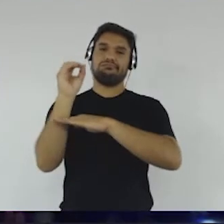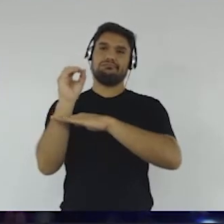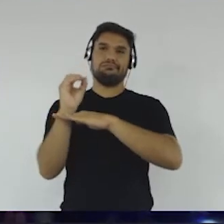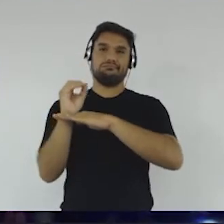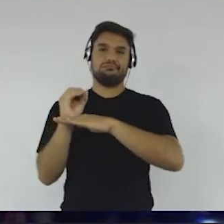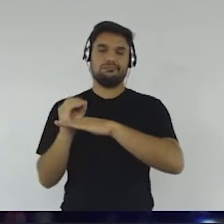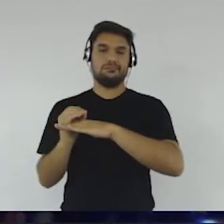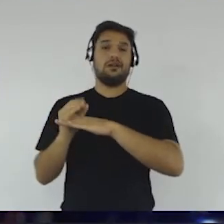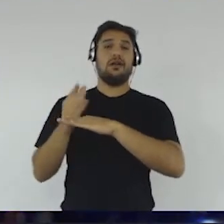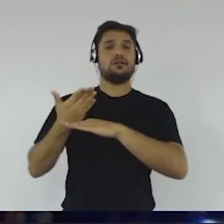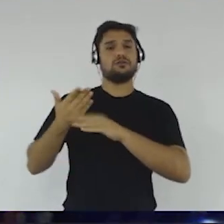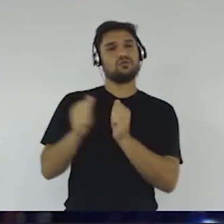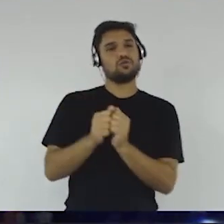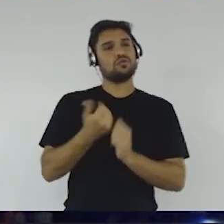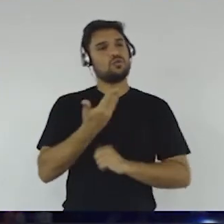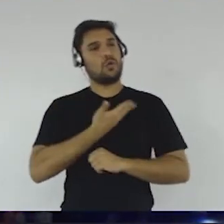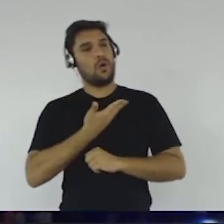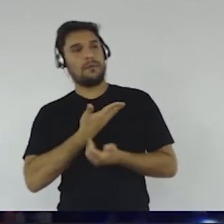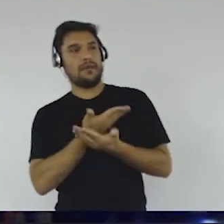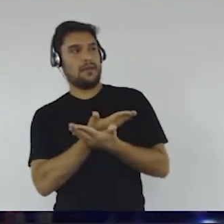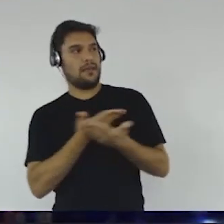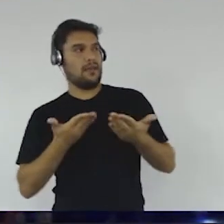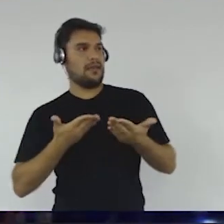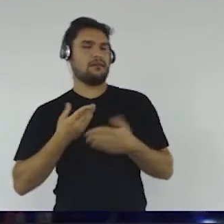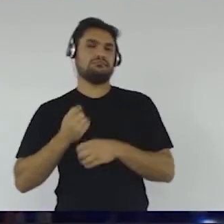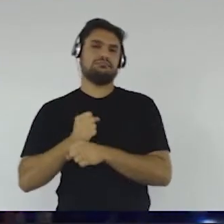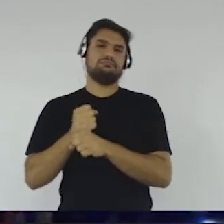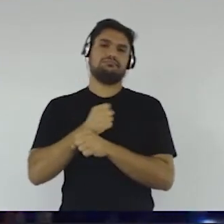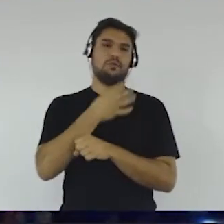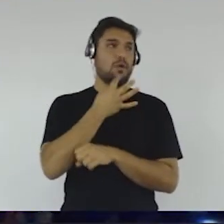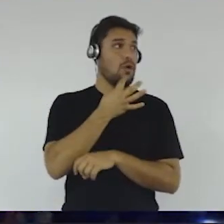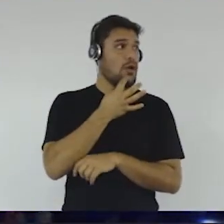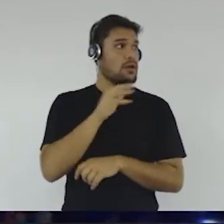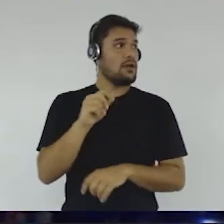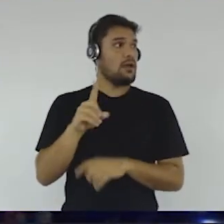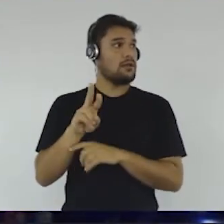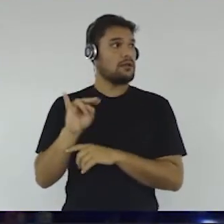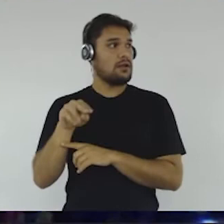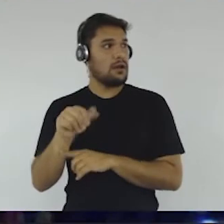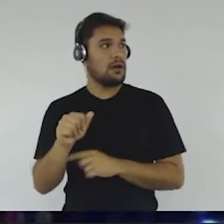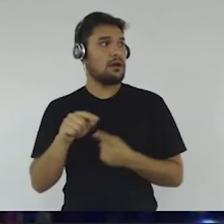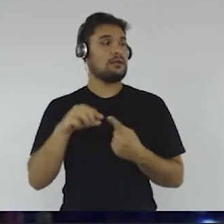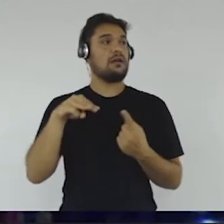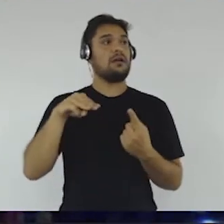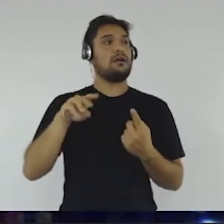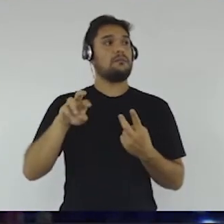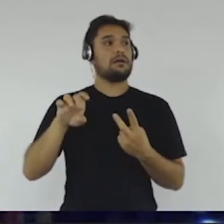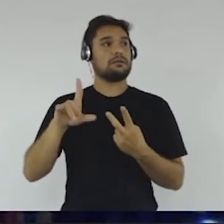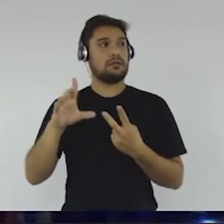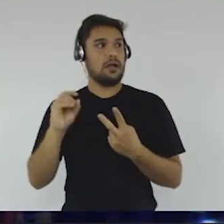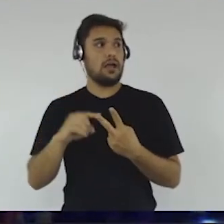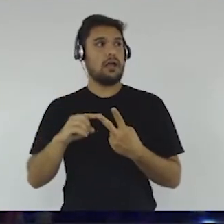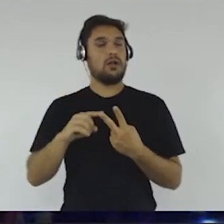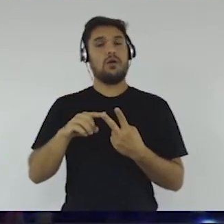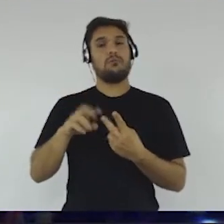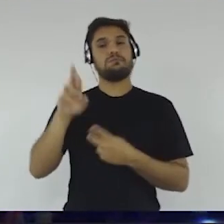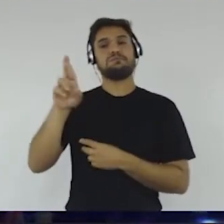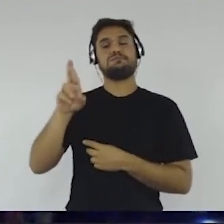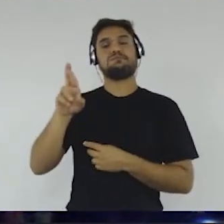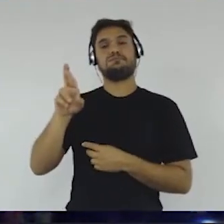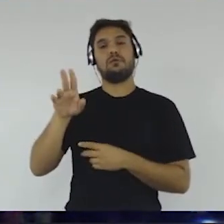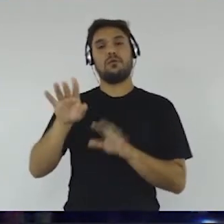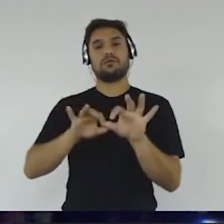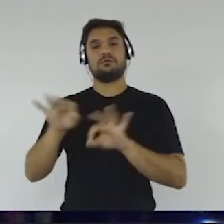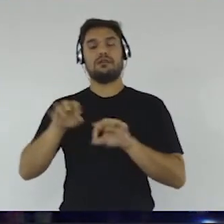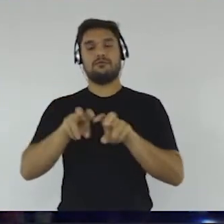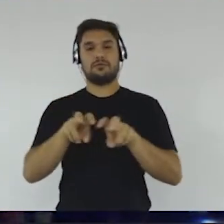lado de amigos queridos de longa data, Adriana, Marcelo, deste painel comandado pelo